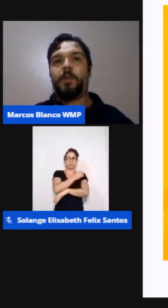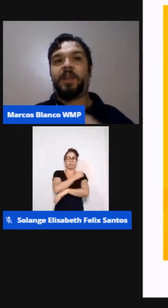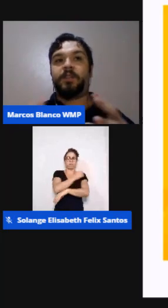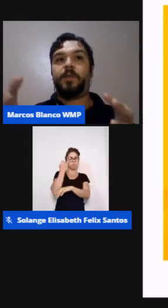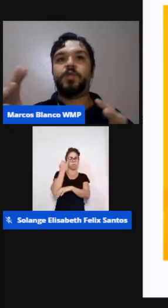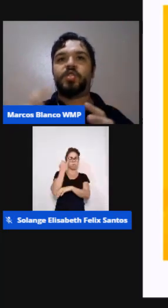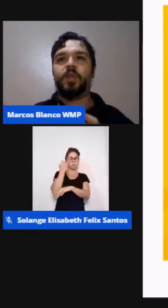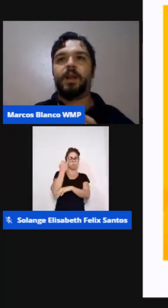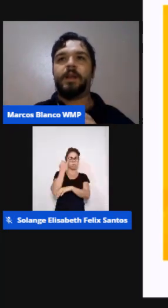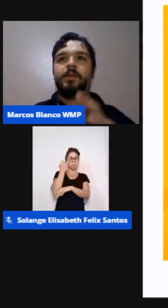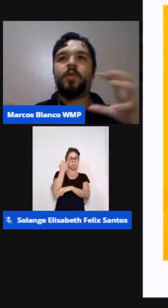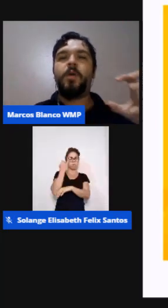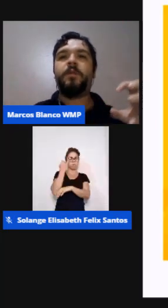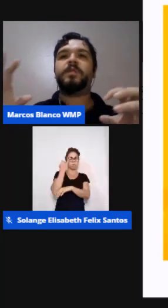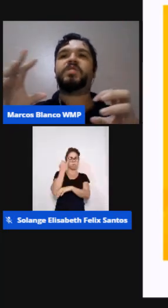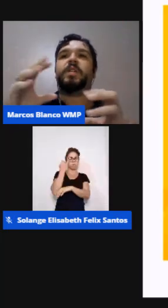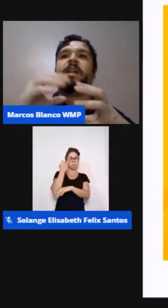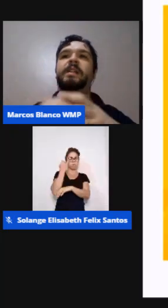como